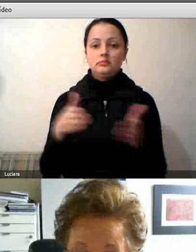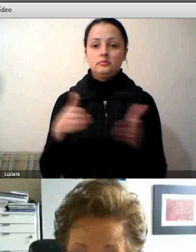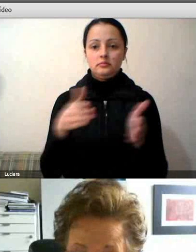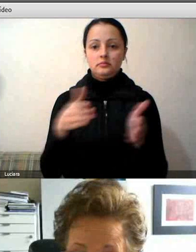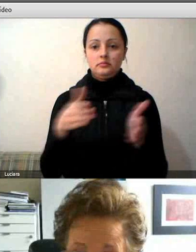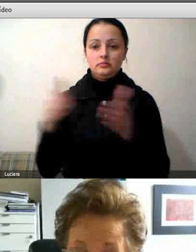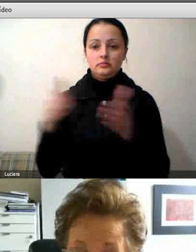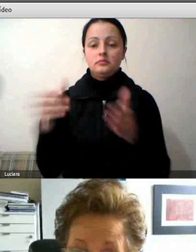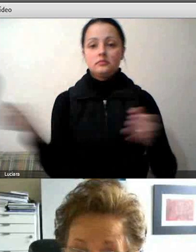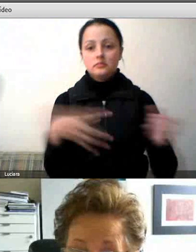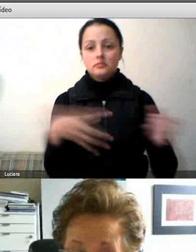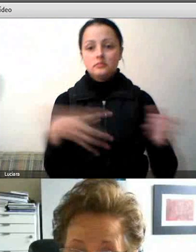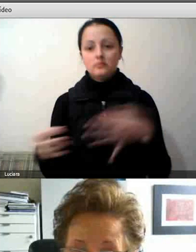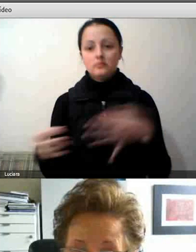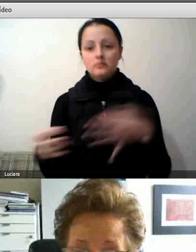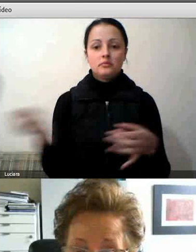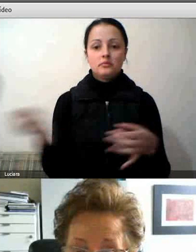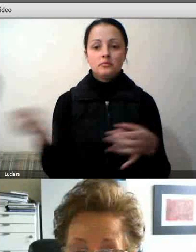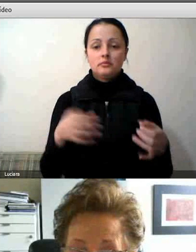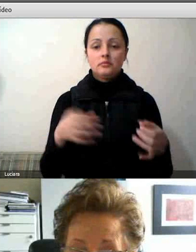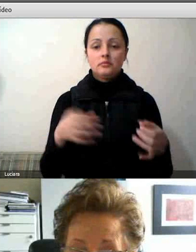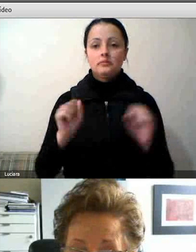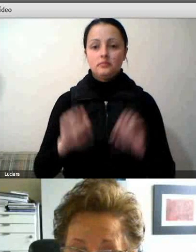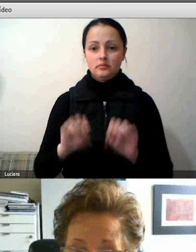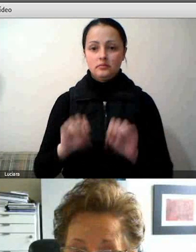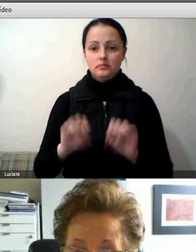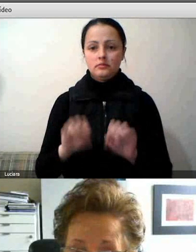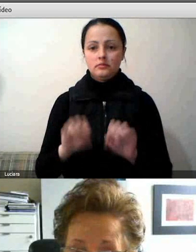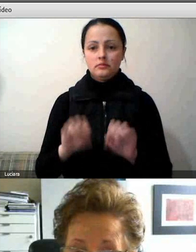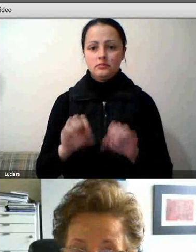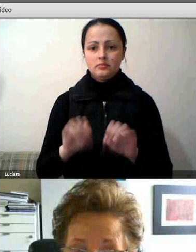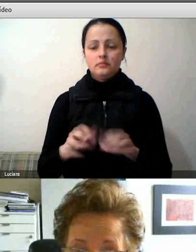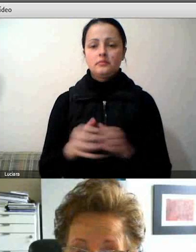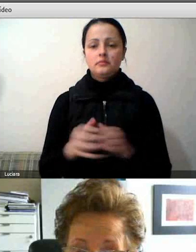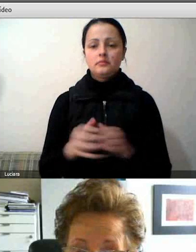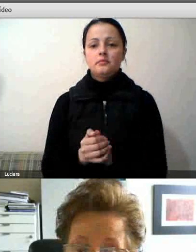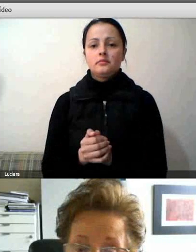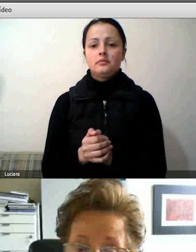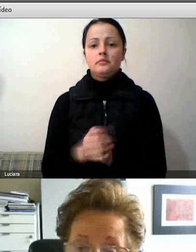Brasil. Nós aqui em Porto Alegre,